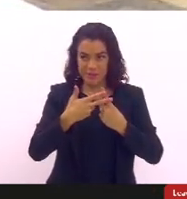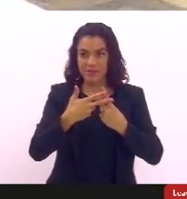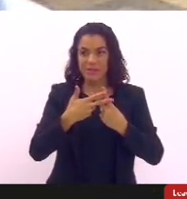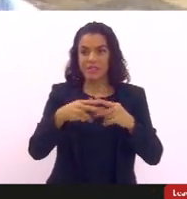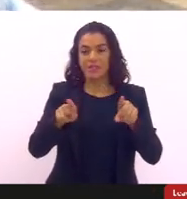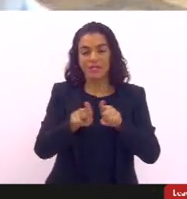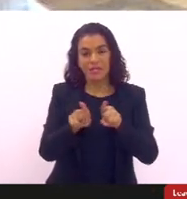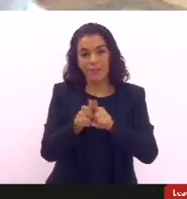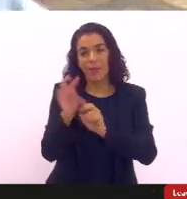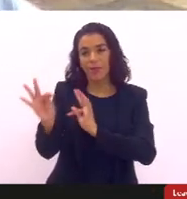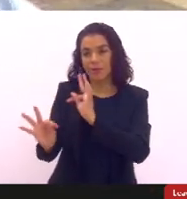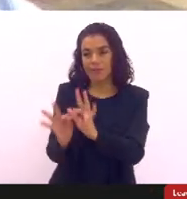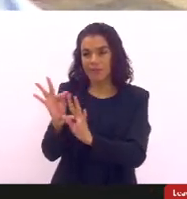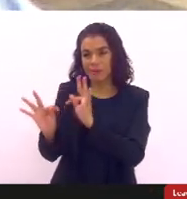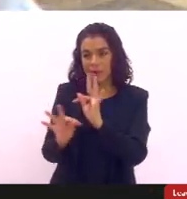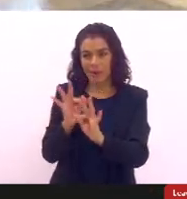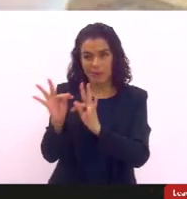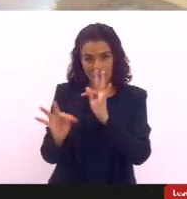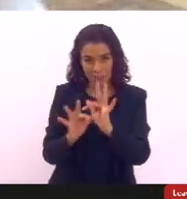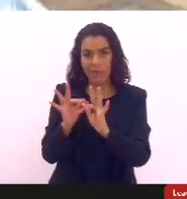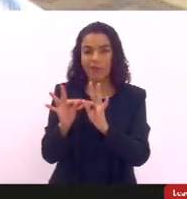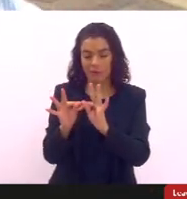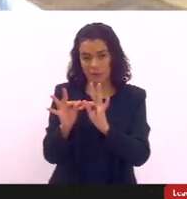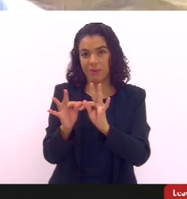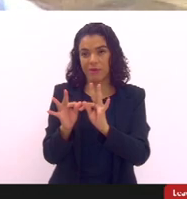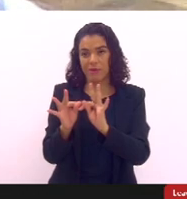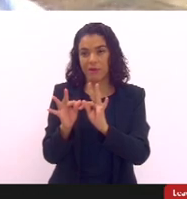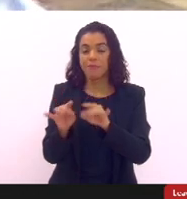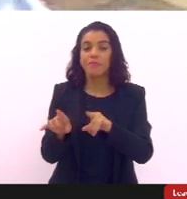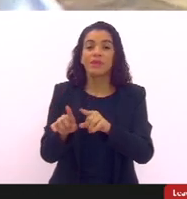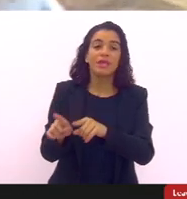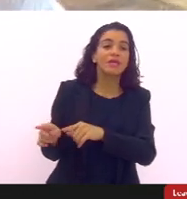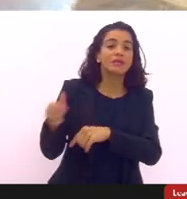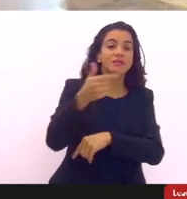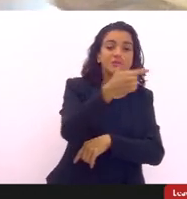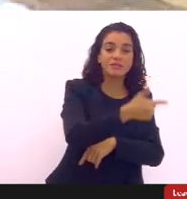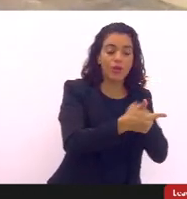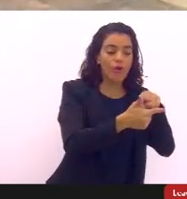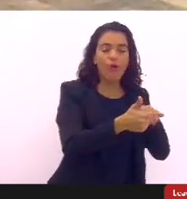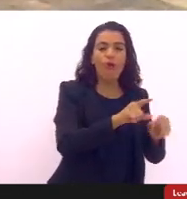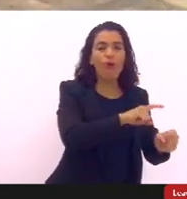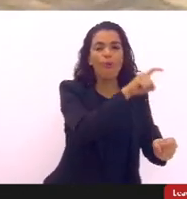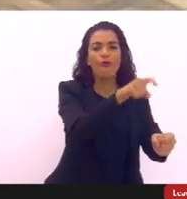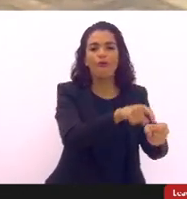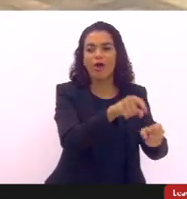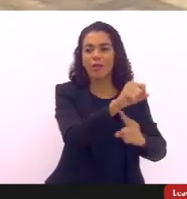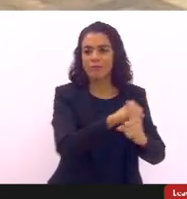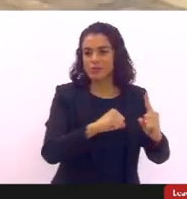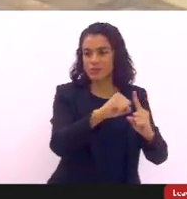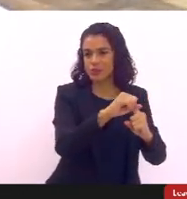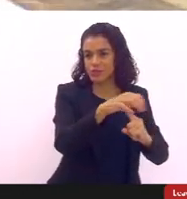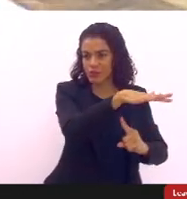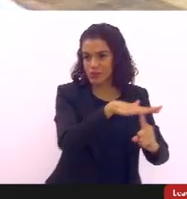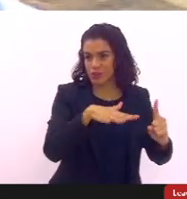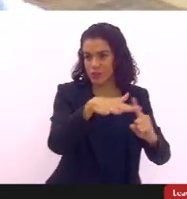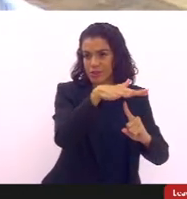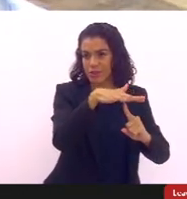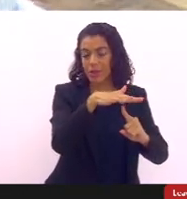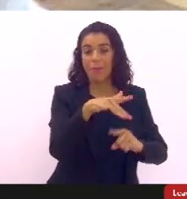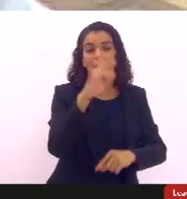o tratamento, né, após a busca ativa, e depois o reingresso delas à sociedade, para elas